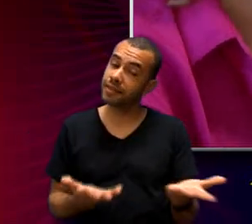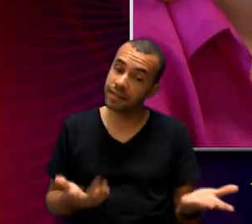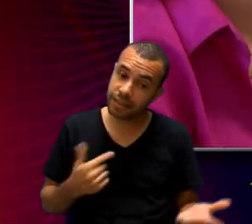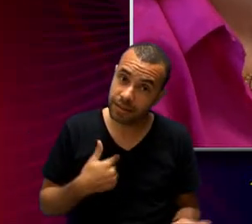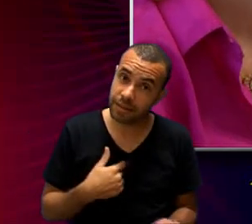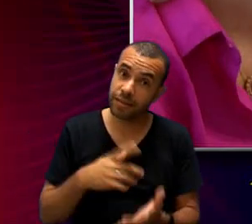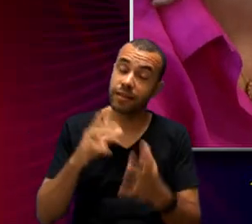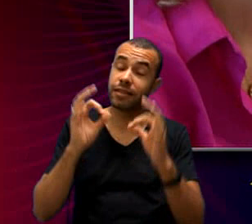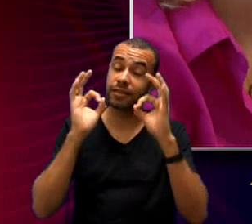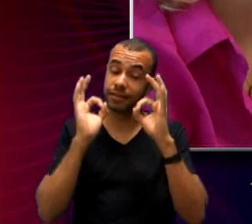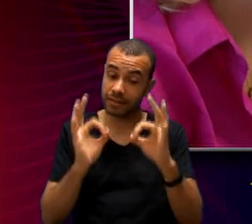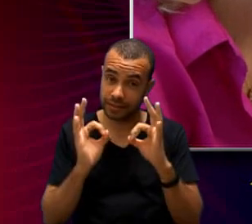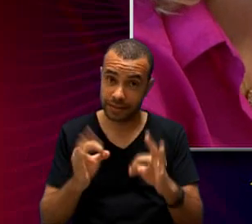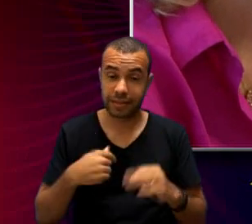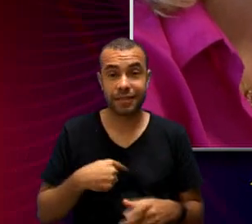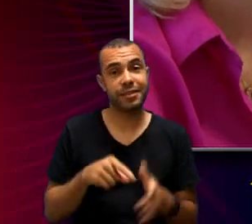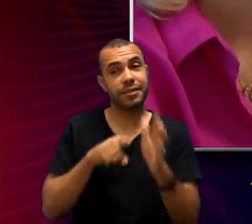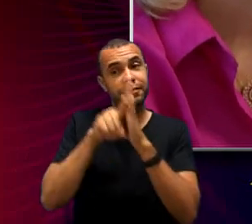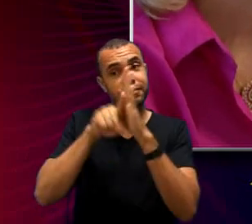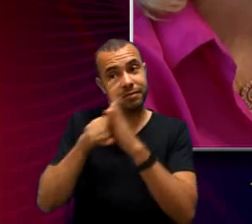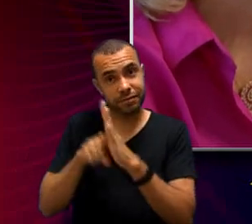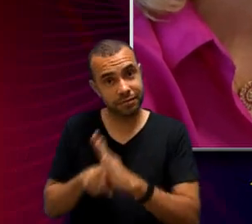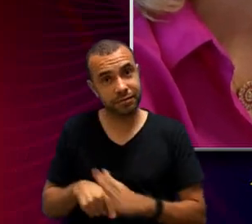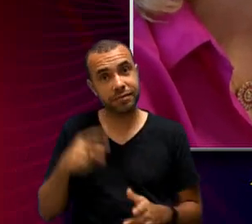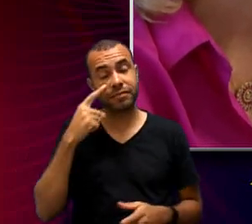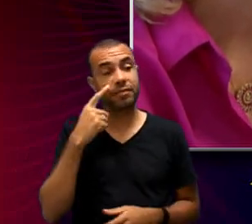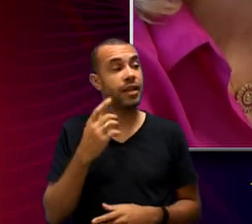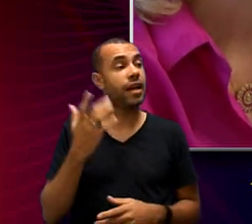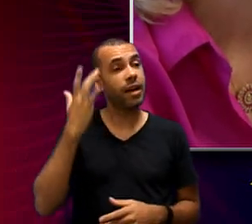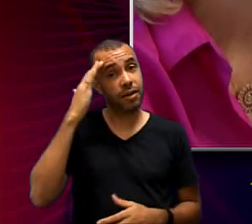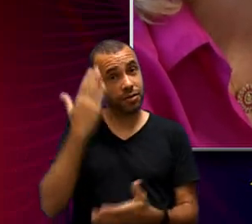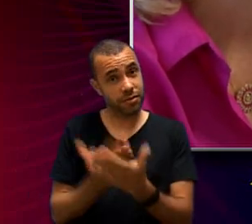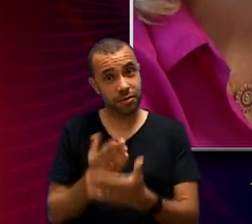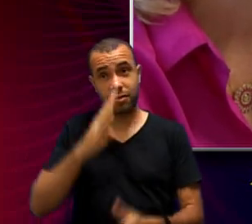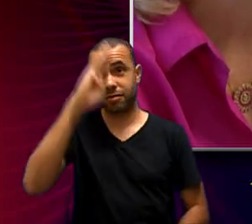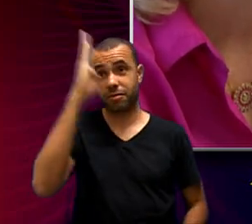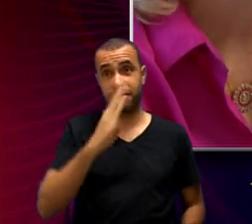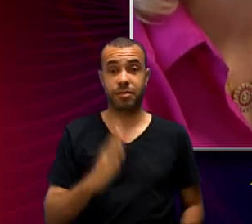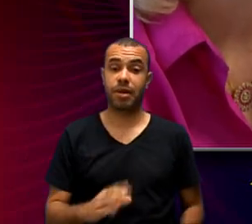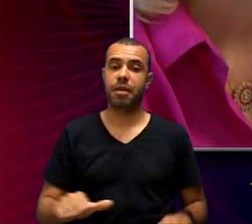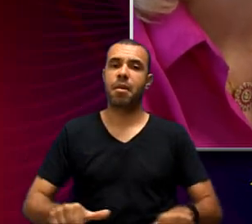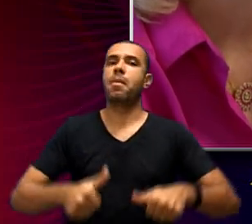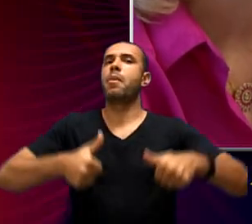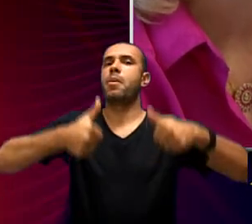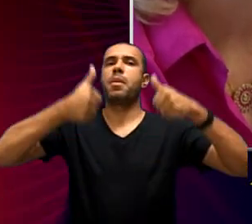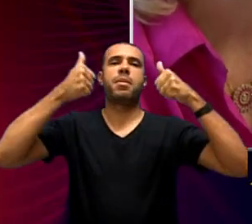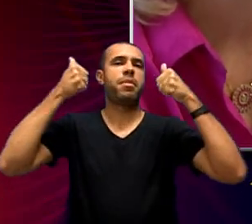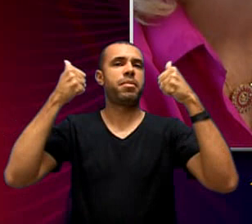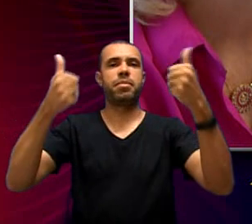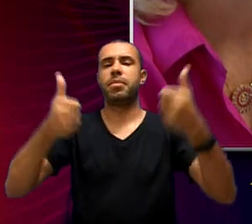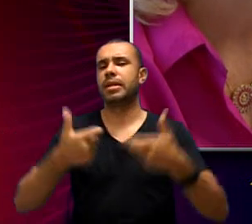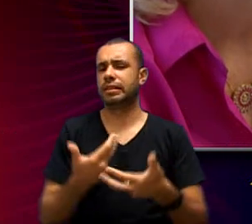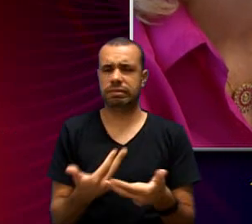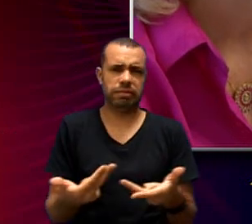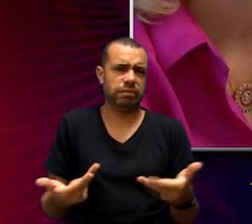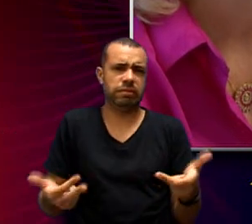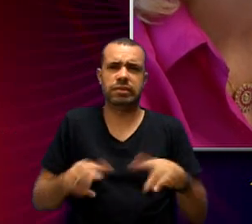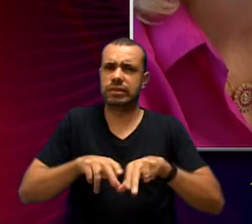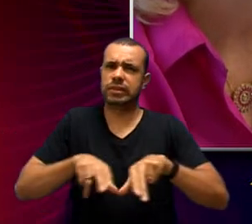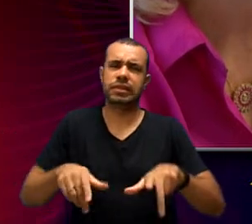Né? Eu creio que o meu país vai sair no estado que se encontra, né, por várias